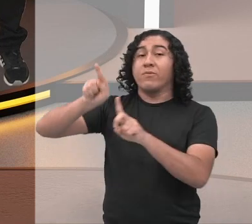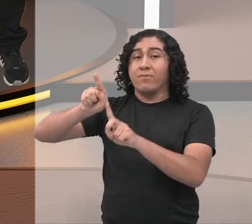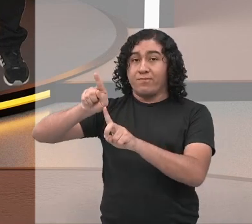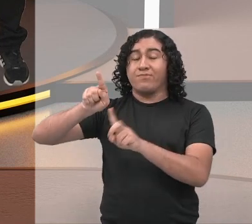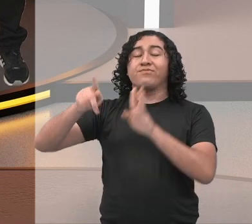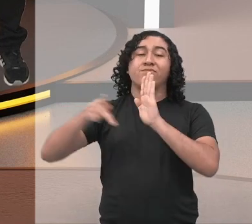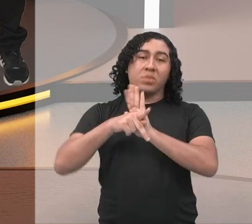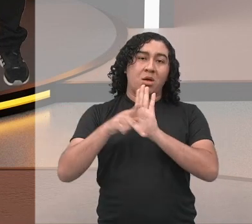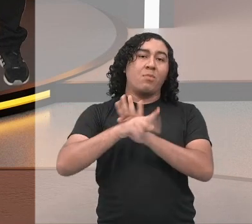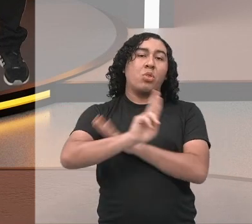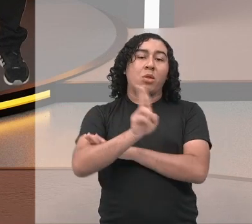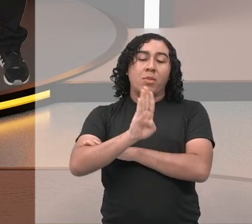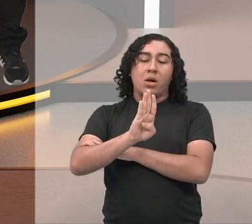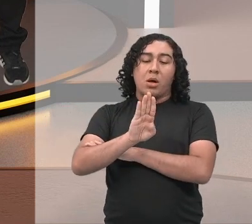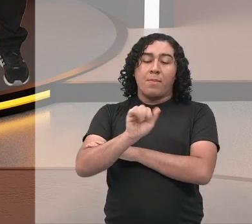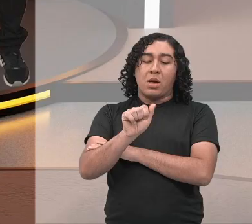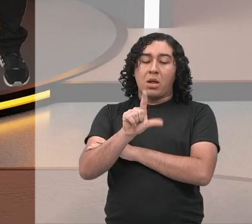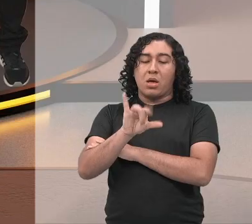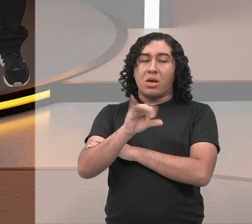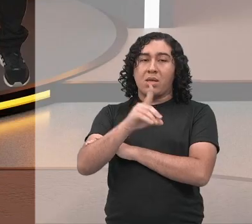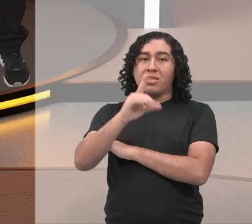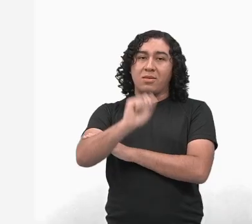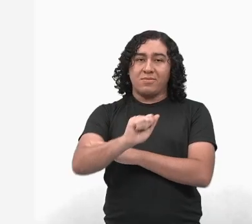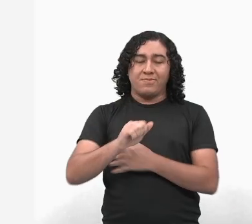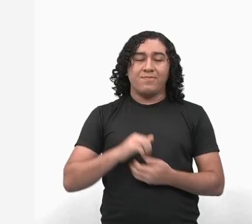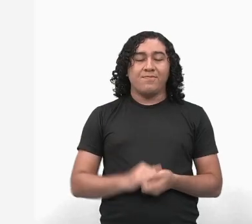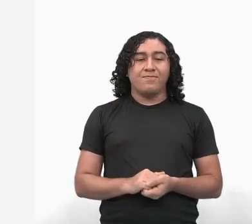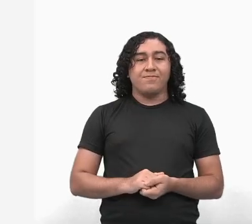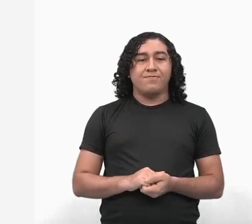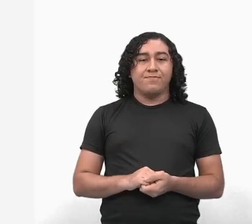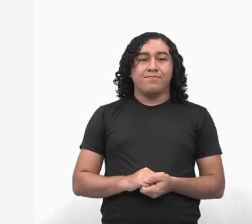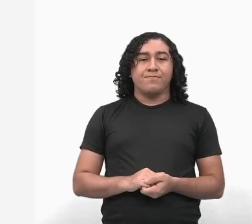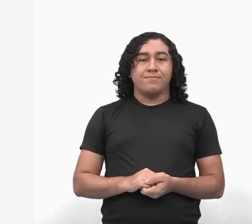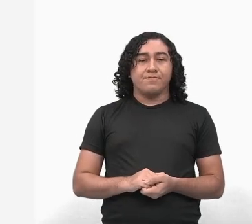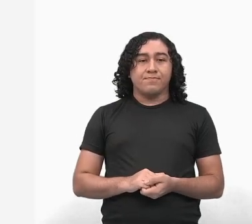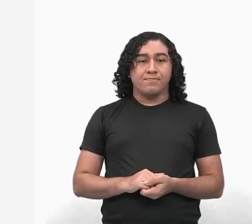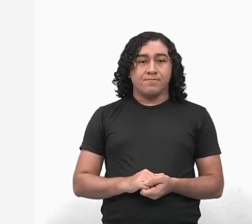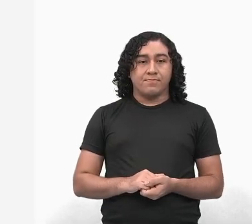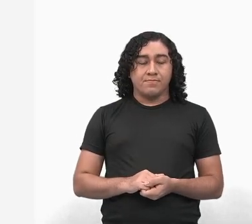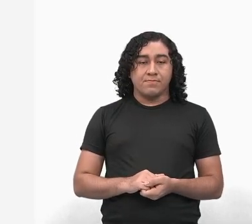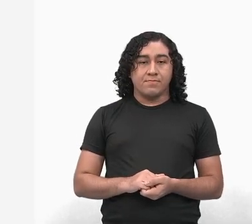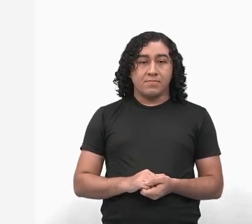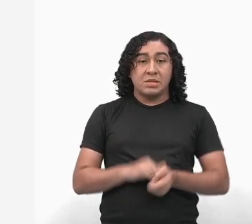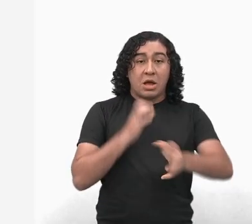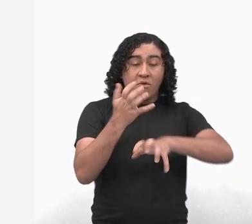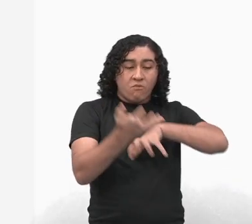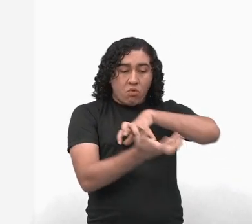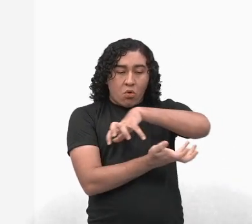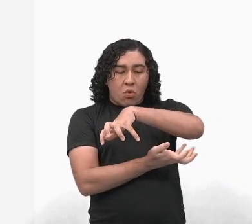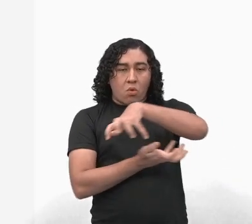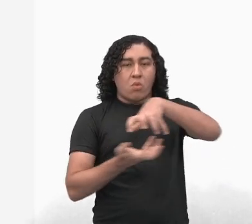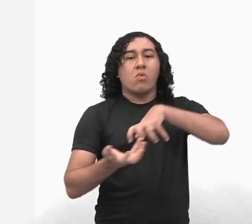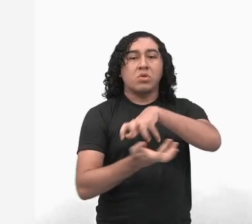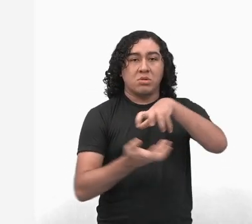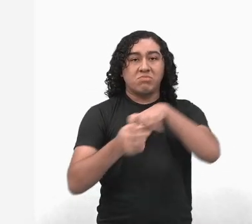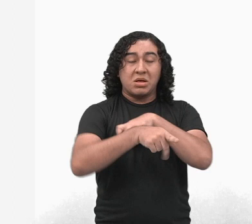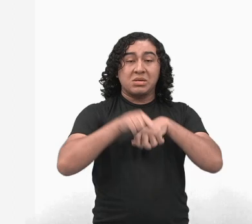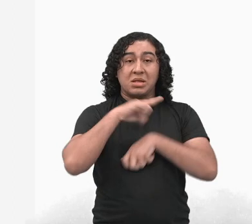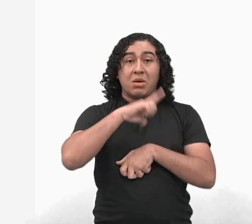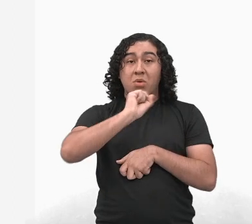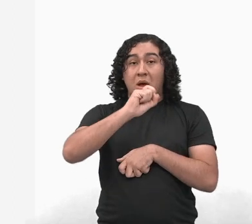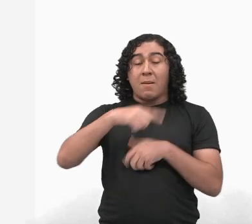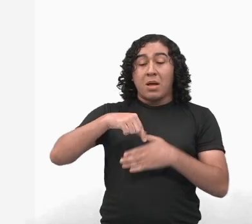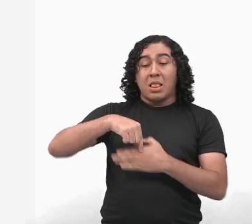a Balaiada. Vamos a alguns detalhes sobre essa revolta. Vamos lá, galera. Os revoltosos tiveram como